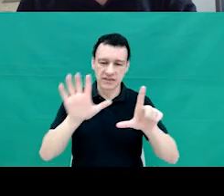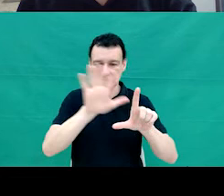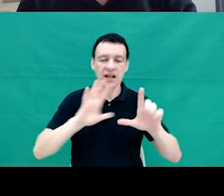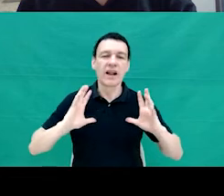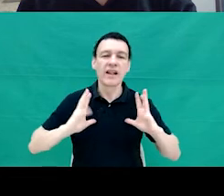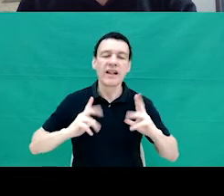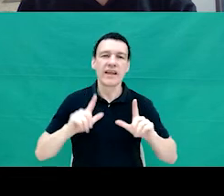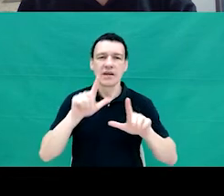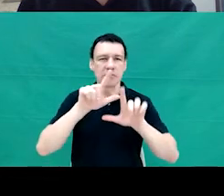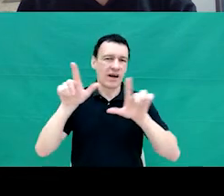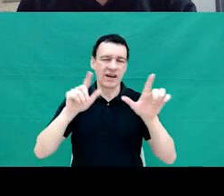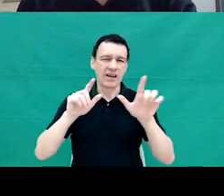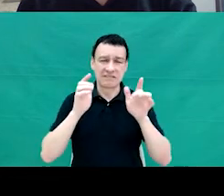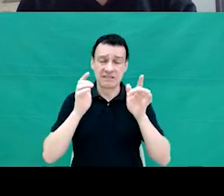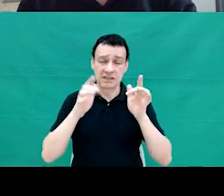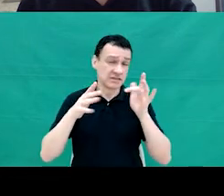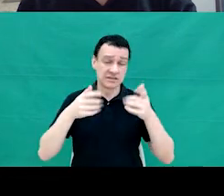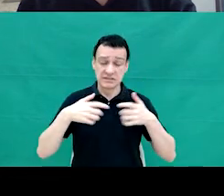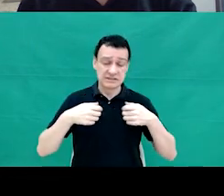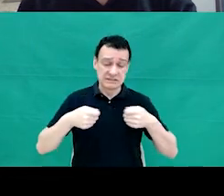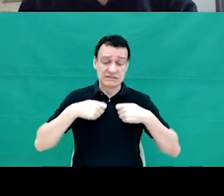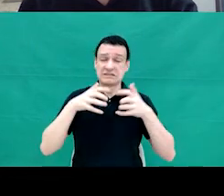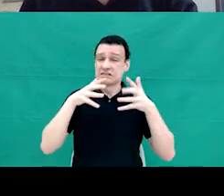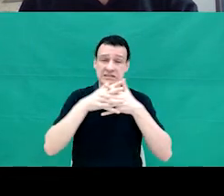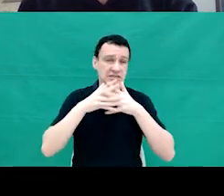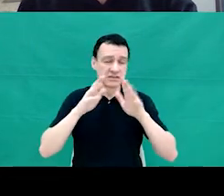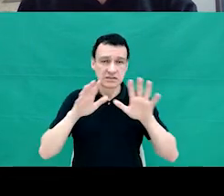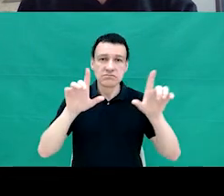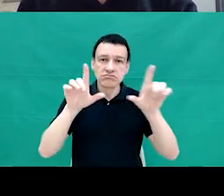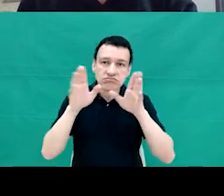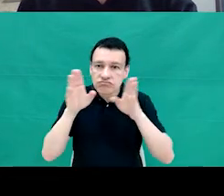e agradável. Isso aí.